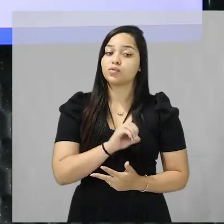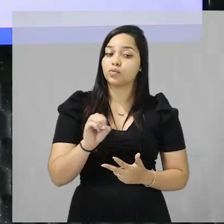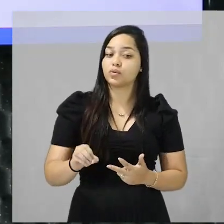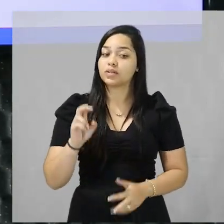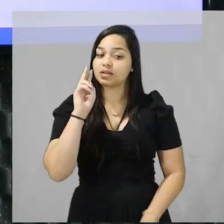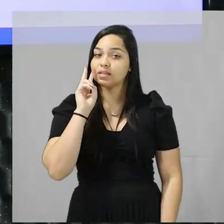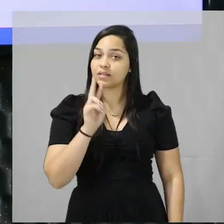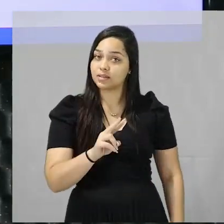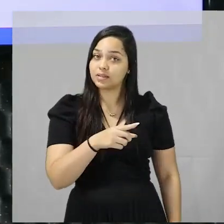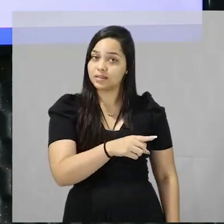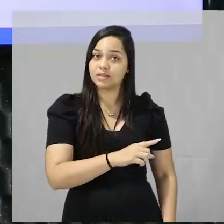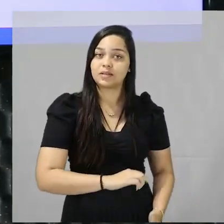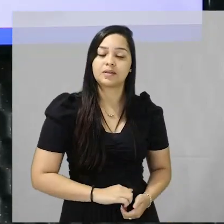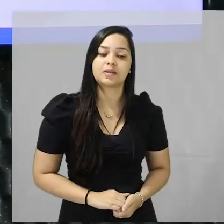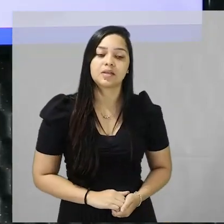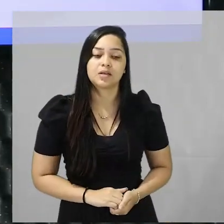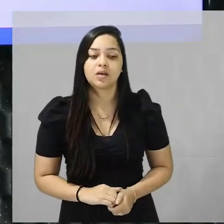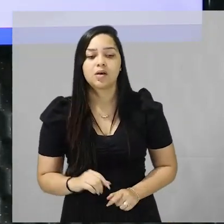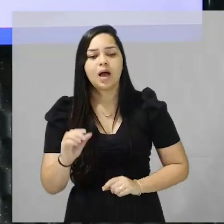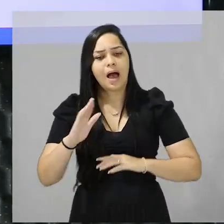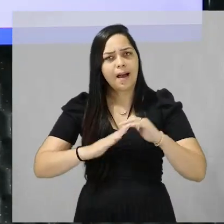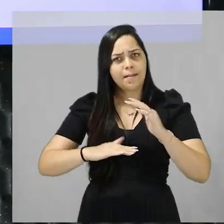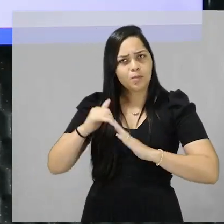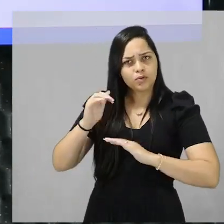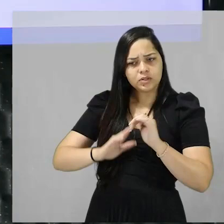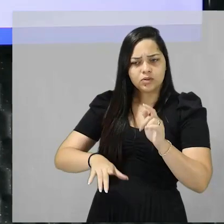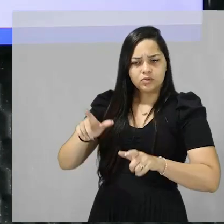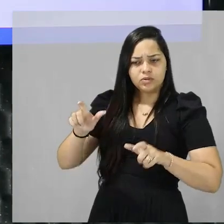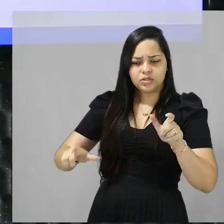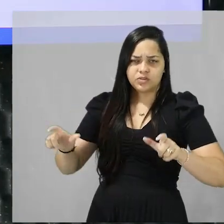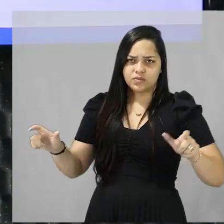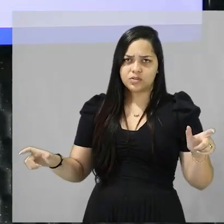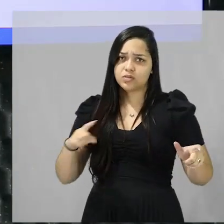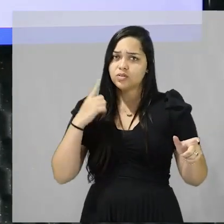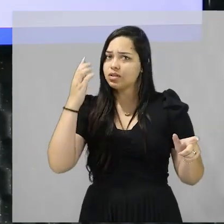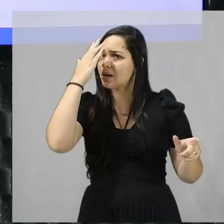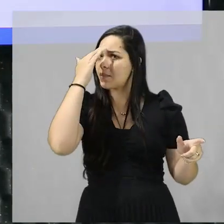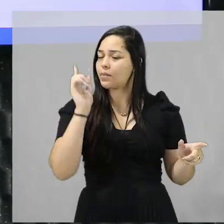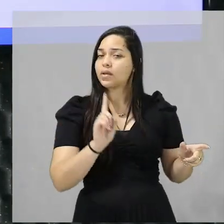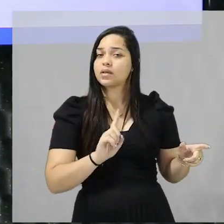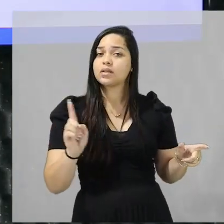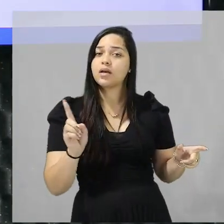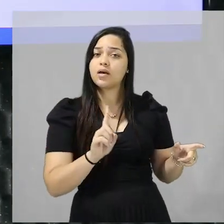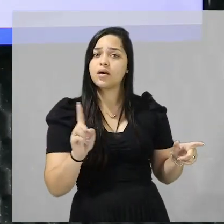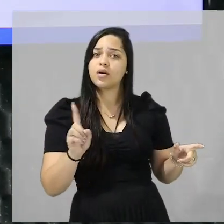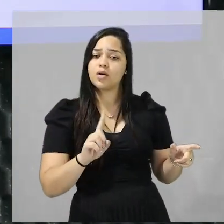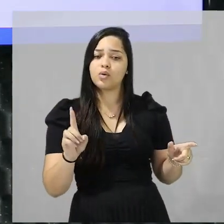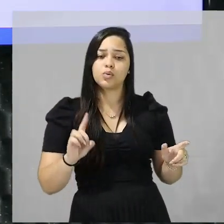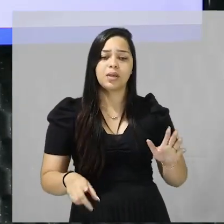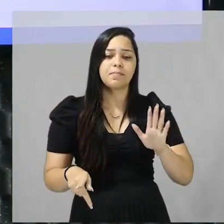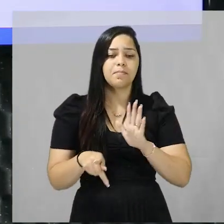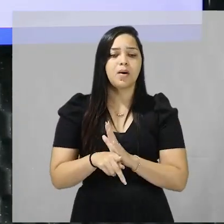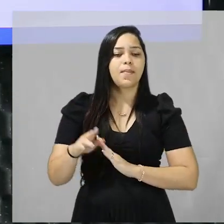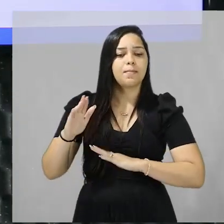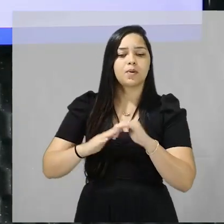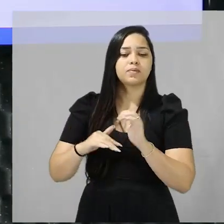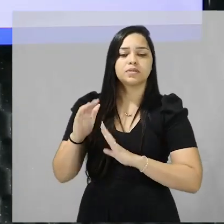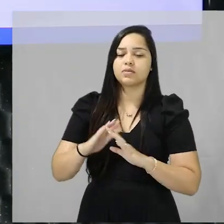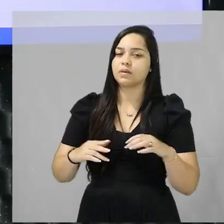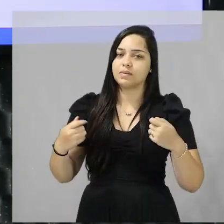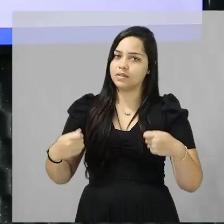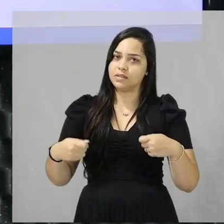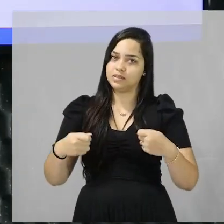só. Ele levava em conta profissão. Nós sabemos que não era a profissão